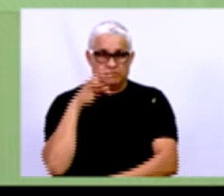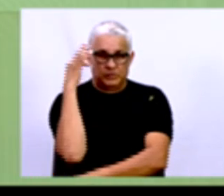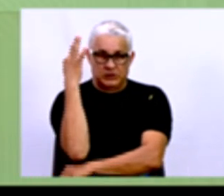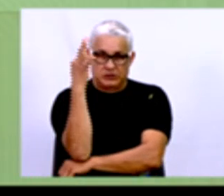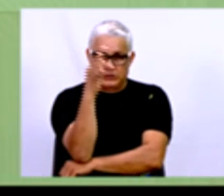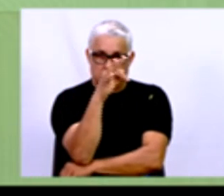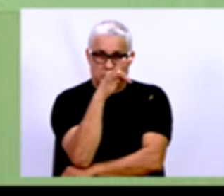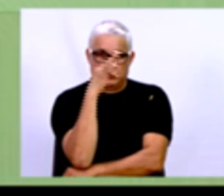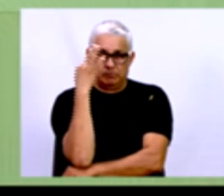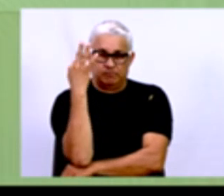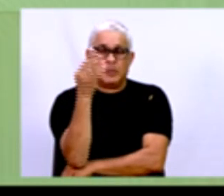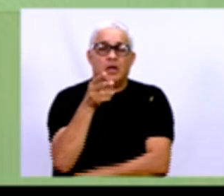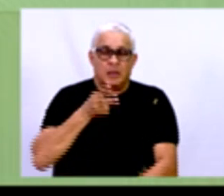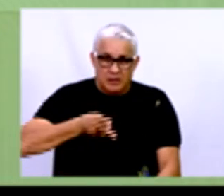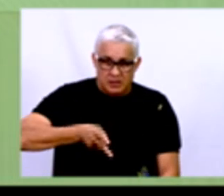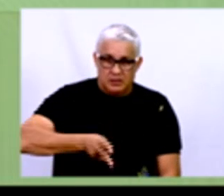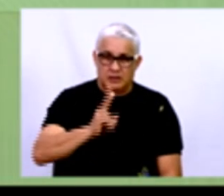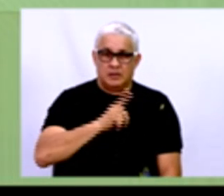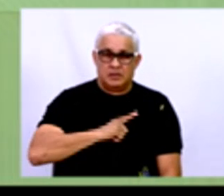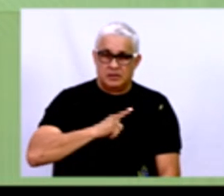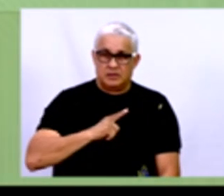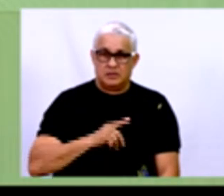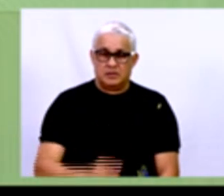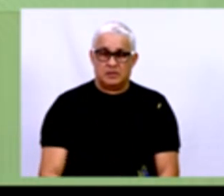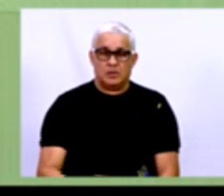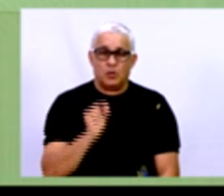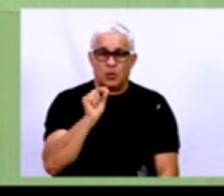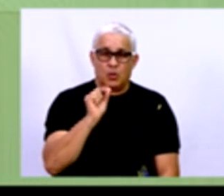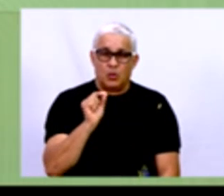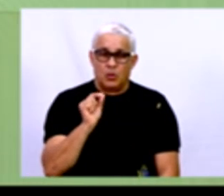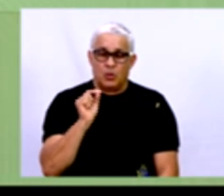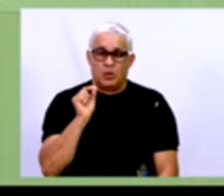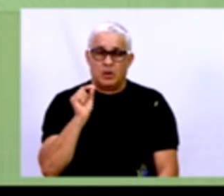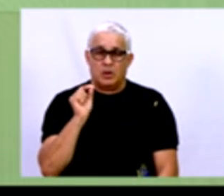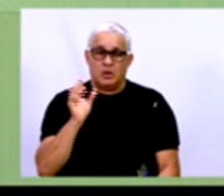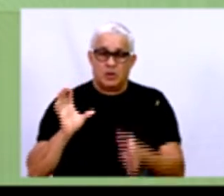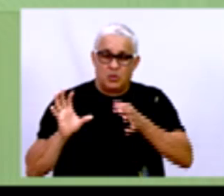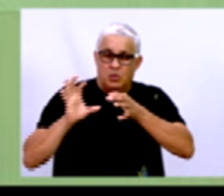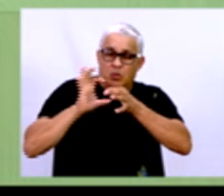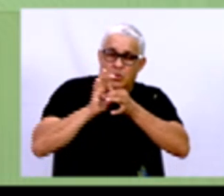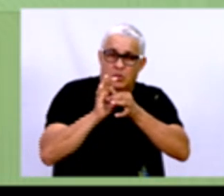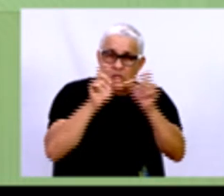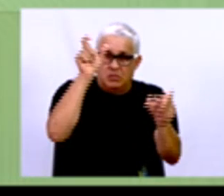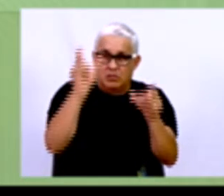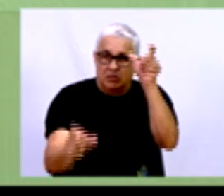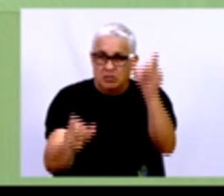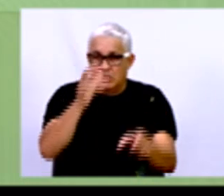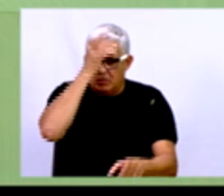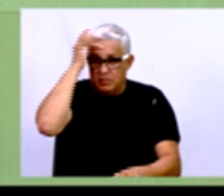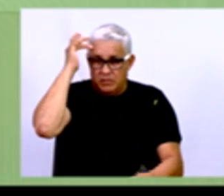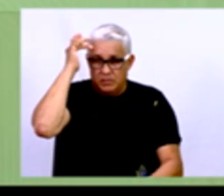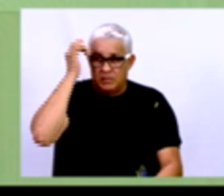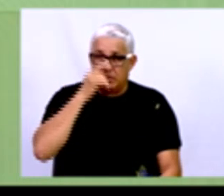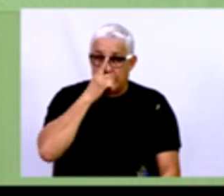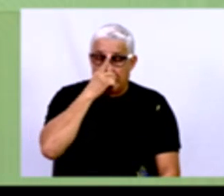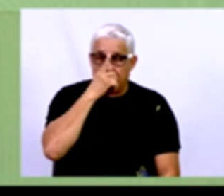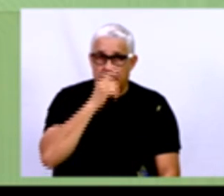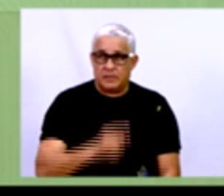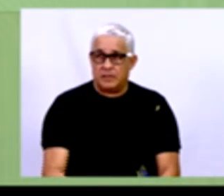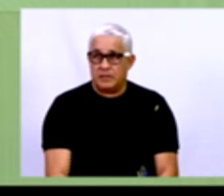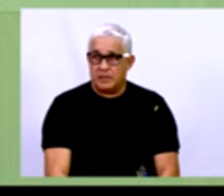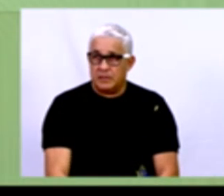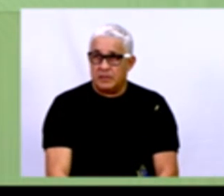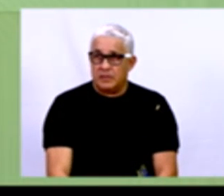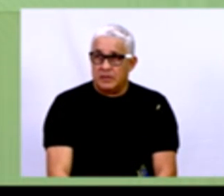formalidade, sempre tendo em conta o contexto do interlocutor. Isso, vamos dar uma olhada